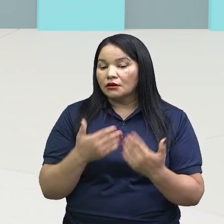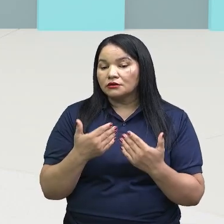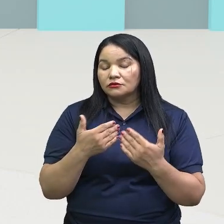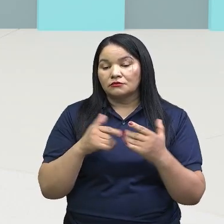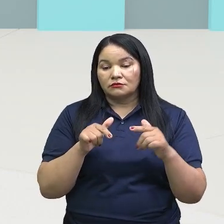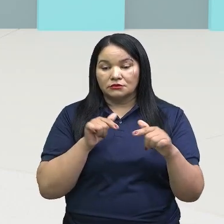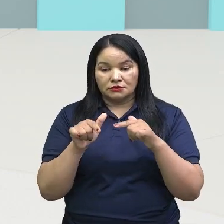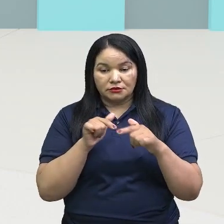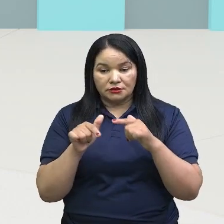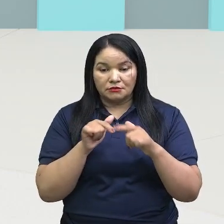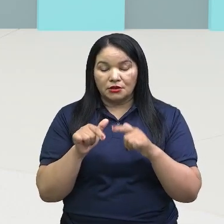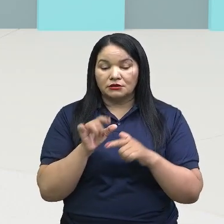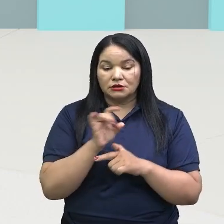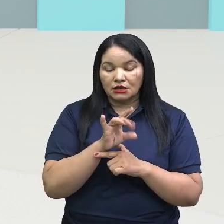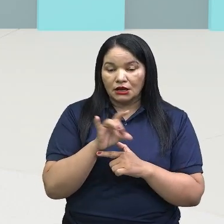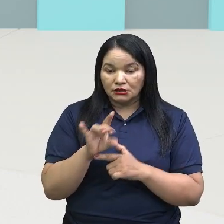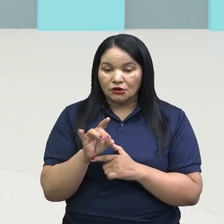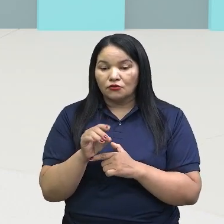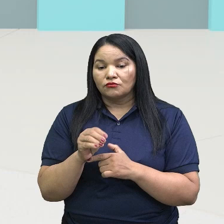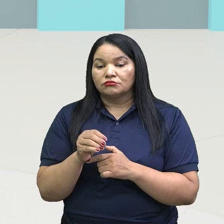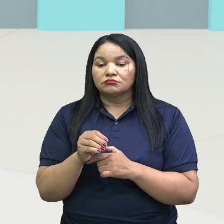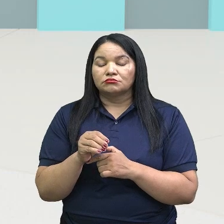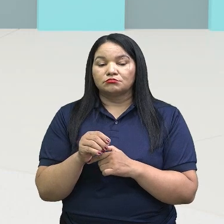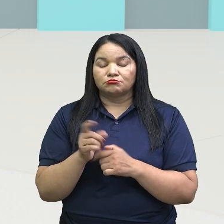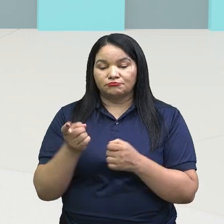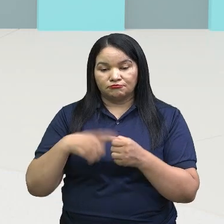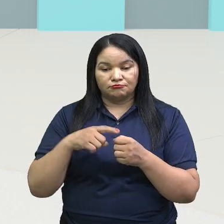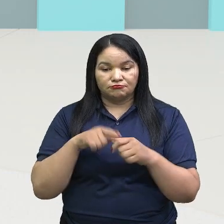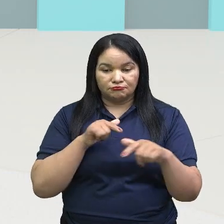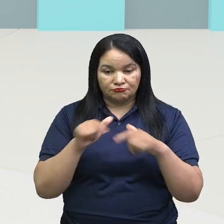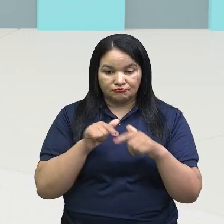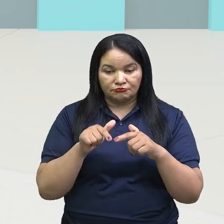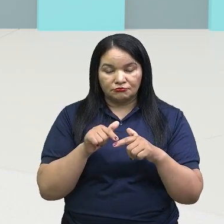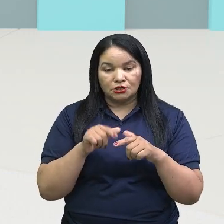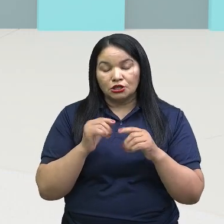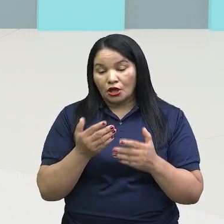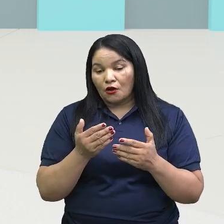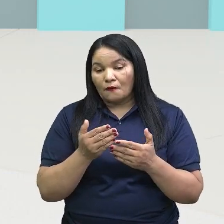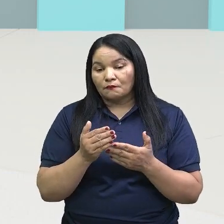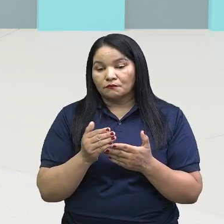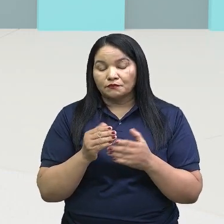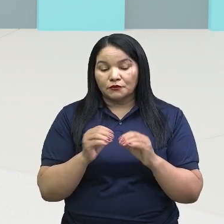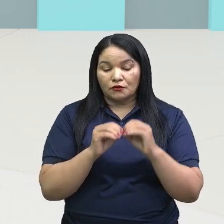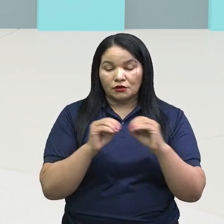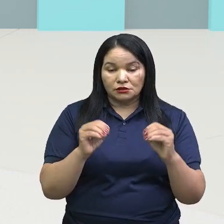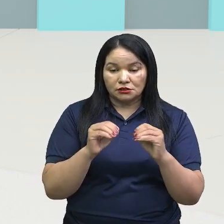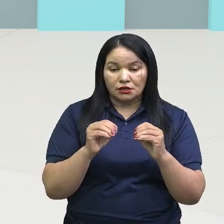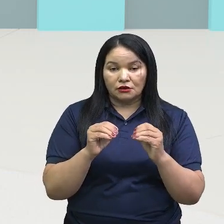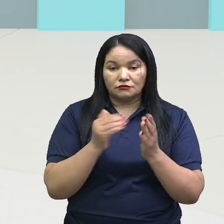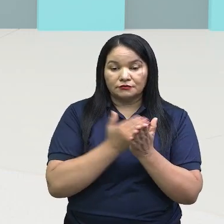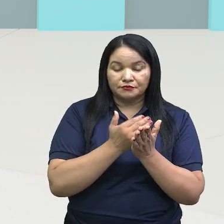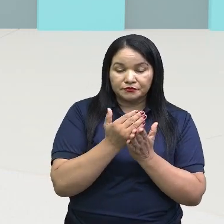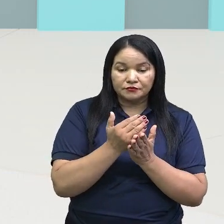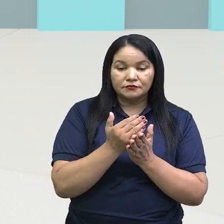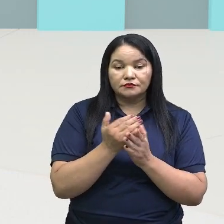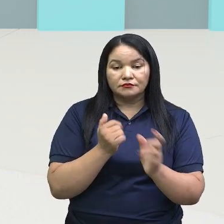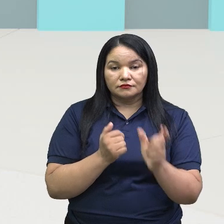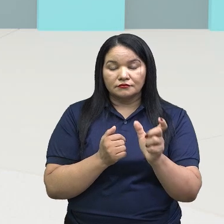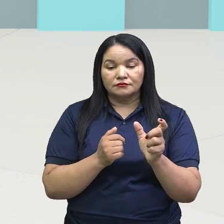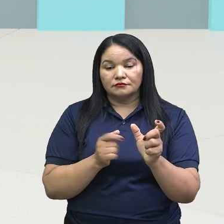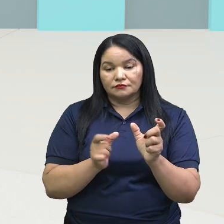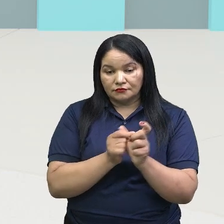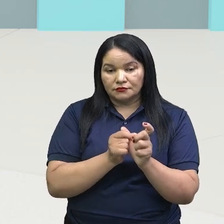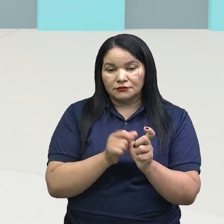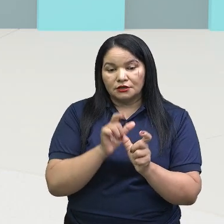distribuídas, cada um voltou ao trabalho. Então, eu estou iniciando a oração com a palavra quando, justamente porque